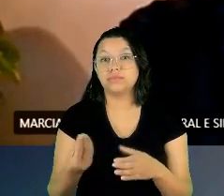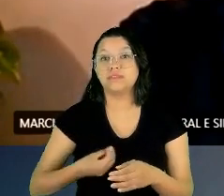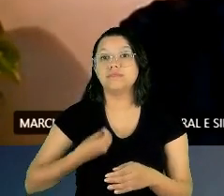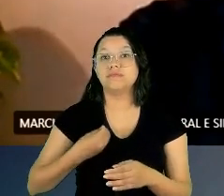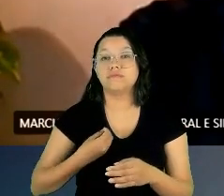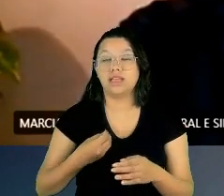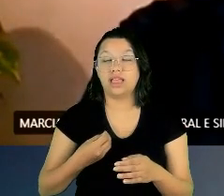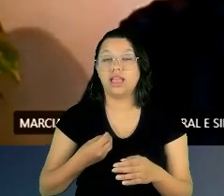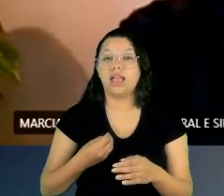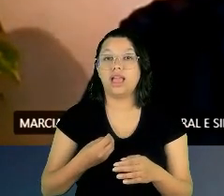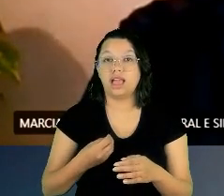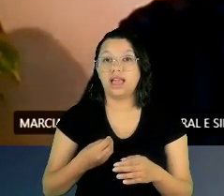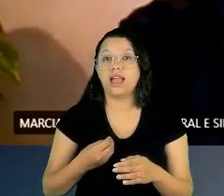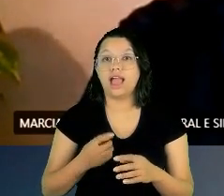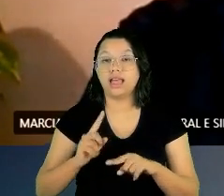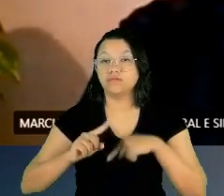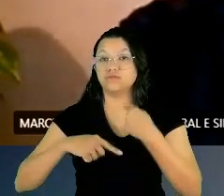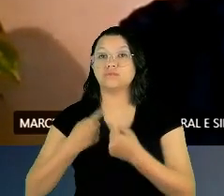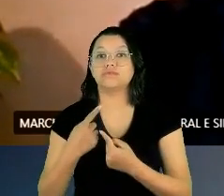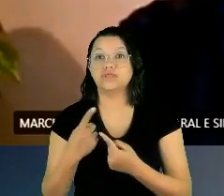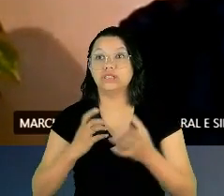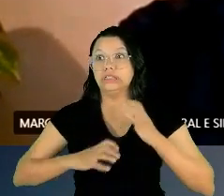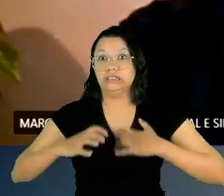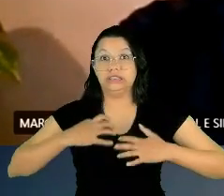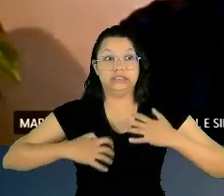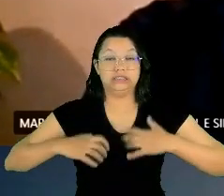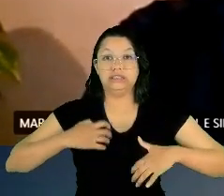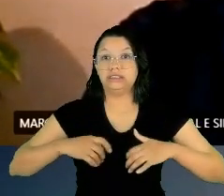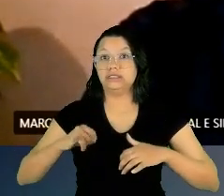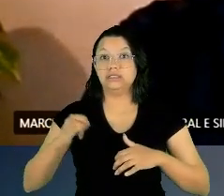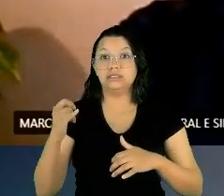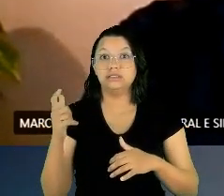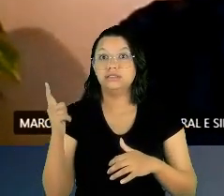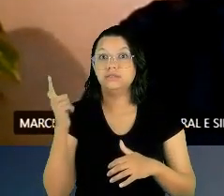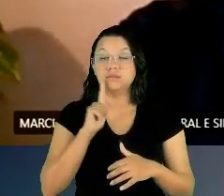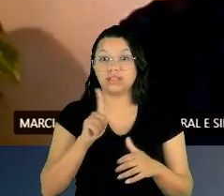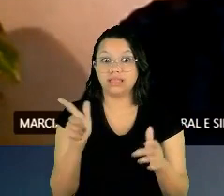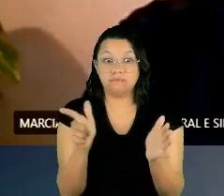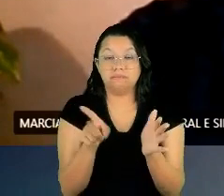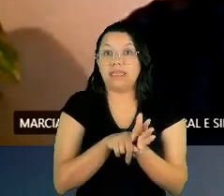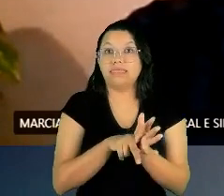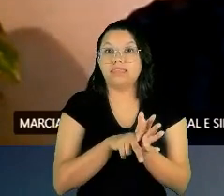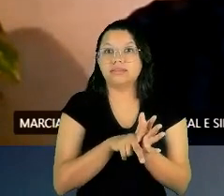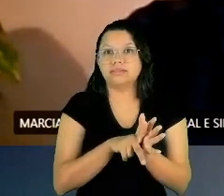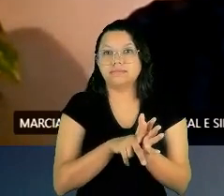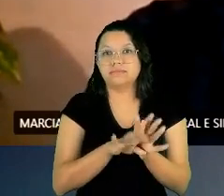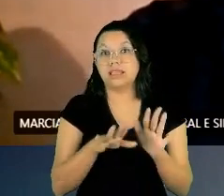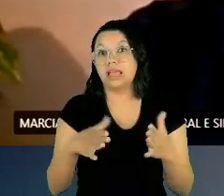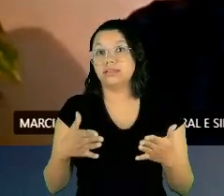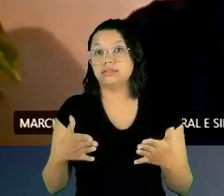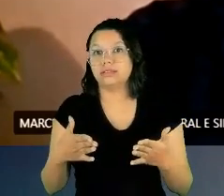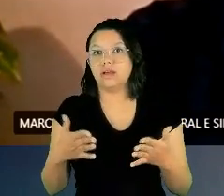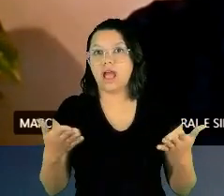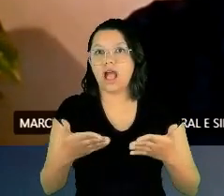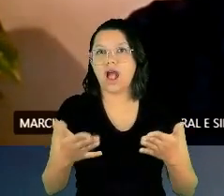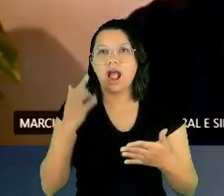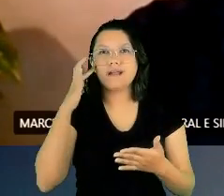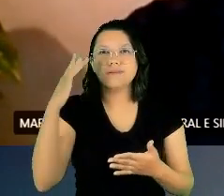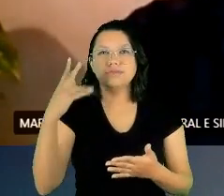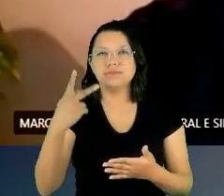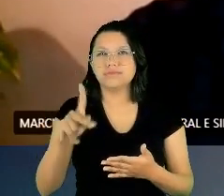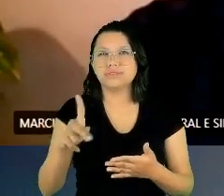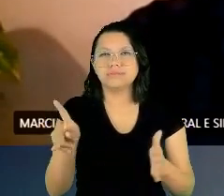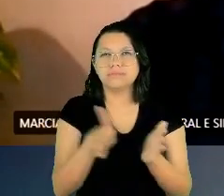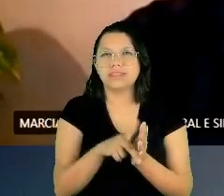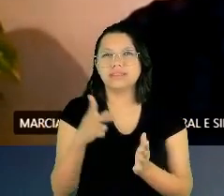social, mas ela é uma necessidade instintiva de sobrevivência. A gente entra em desespero quando a gente não se sente pertencente. Agora, imagina quando